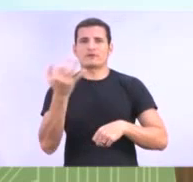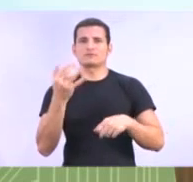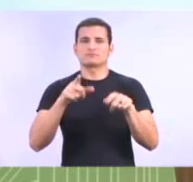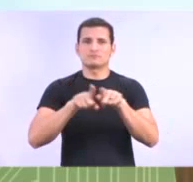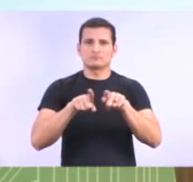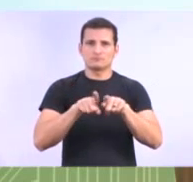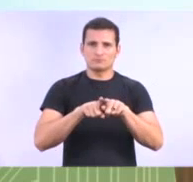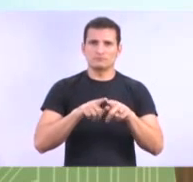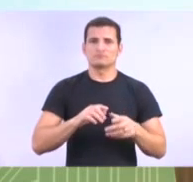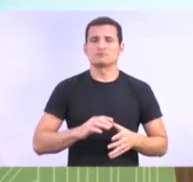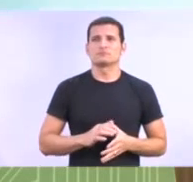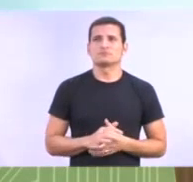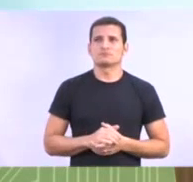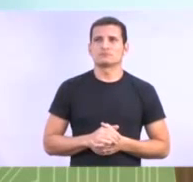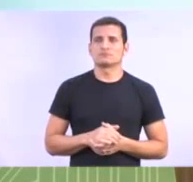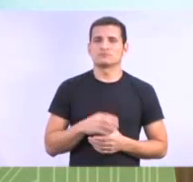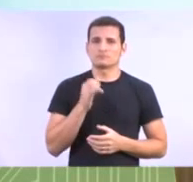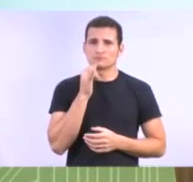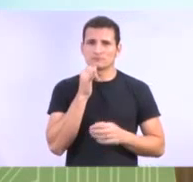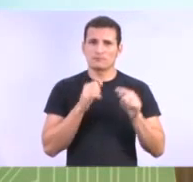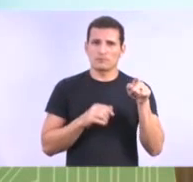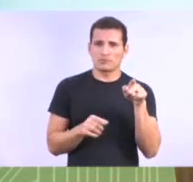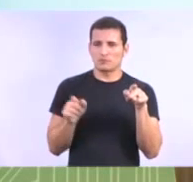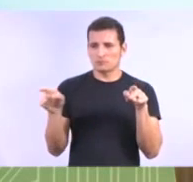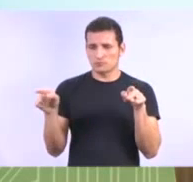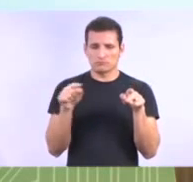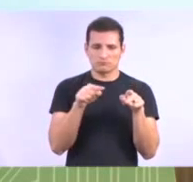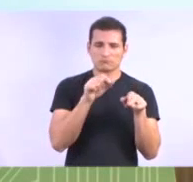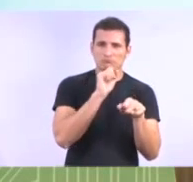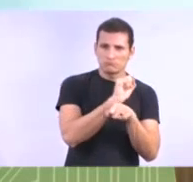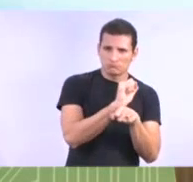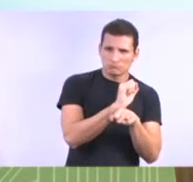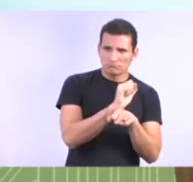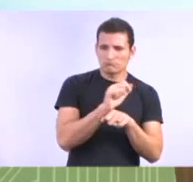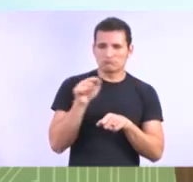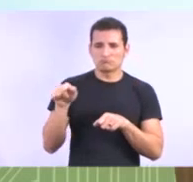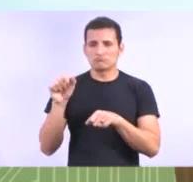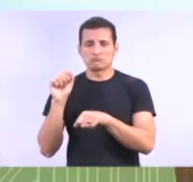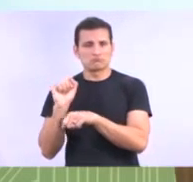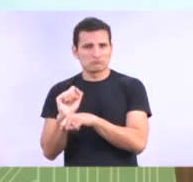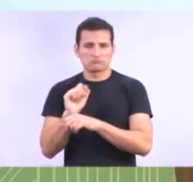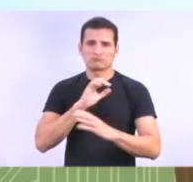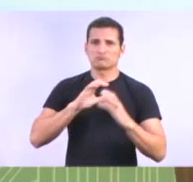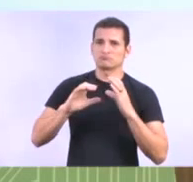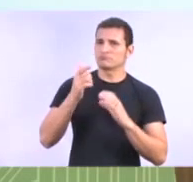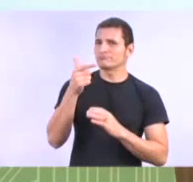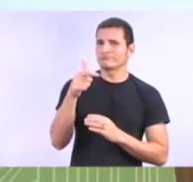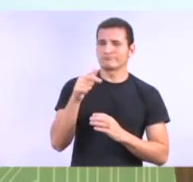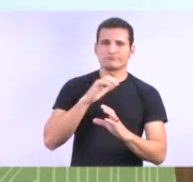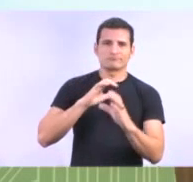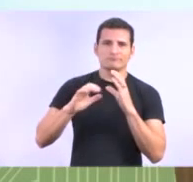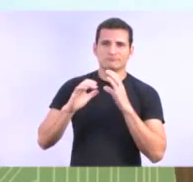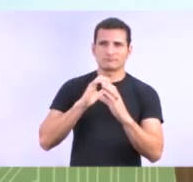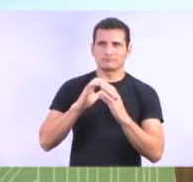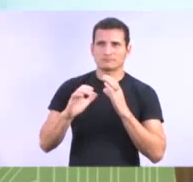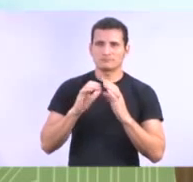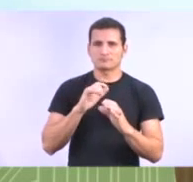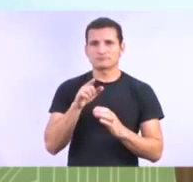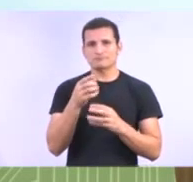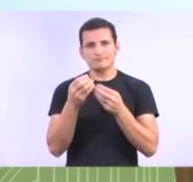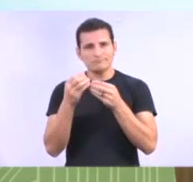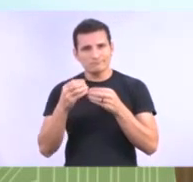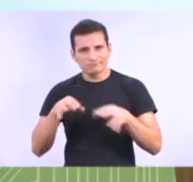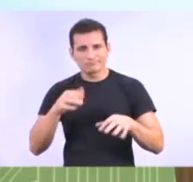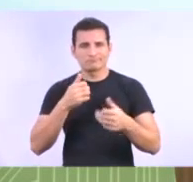correto? Se fosse, por exemplo, num ponto a ponto, um parou toda a comunicação, não há comunicação. Então você prejudicou